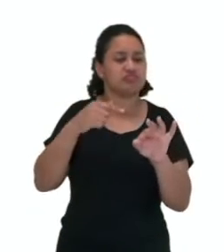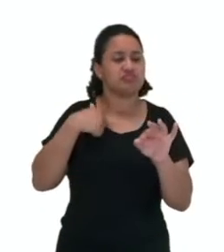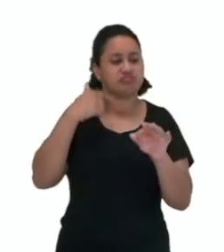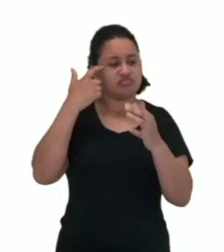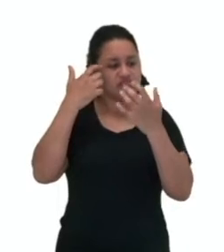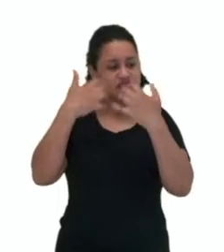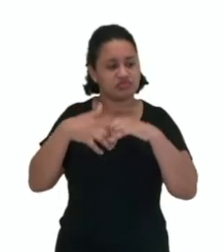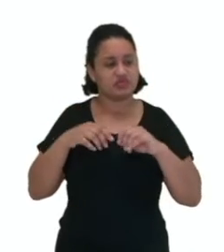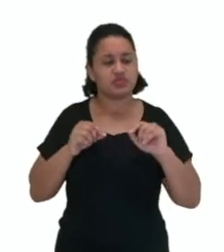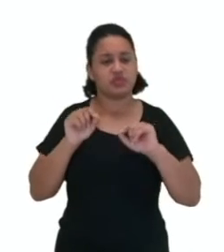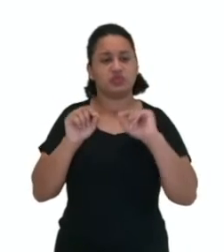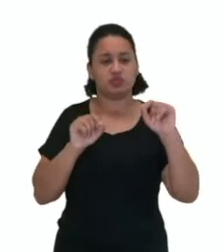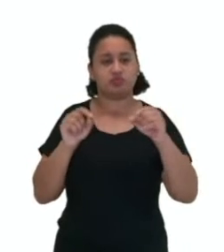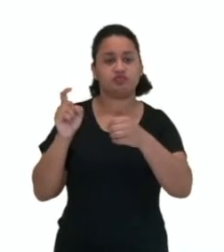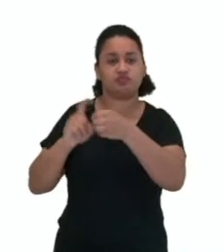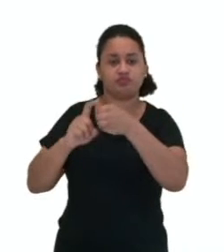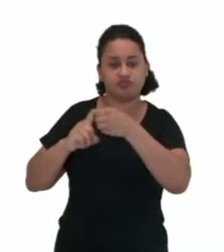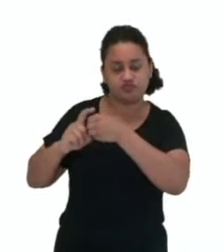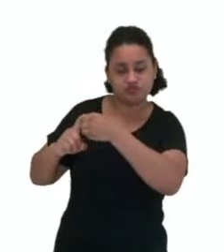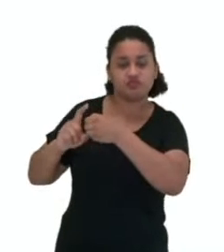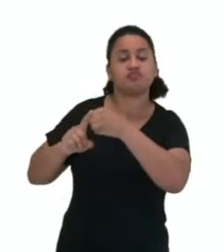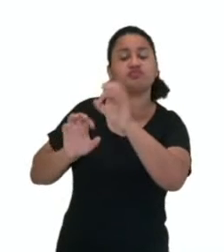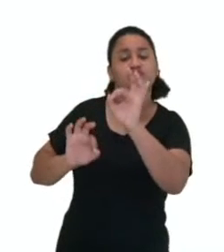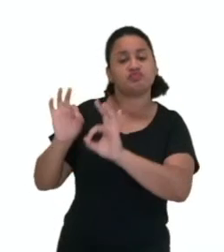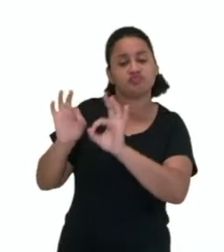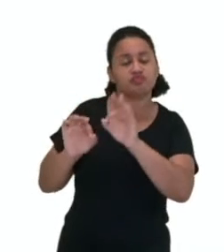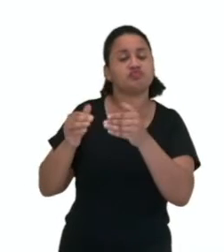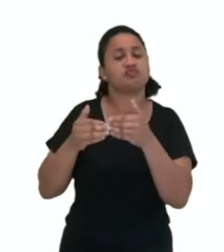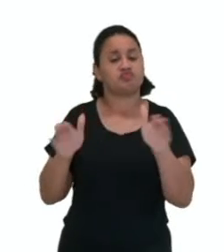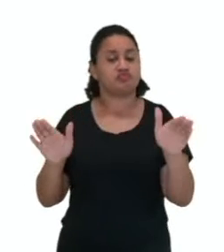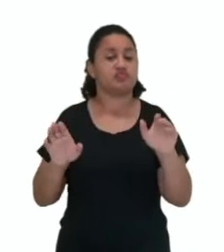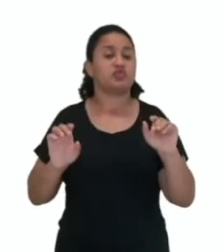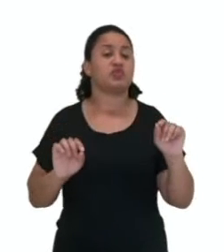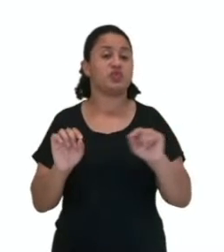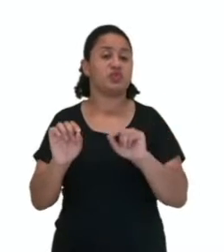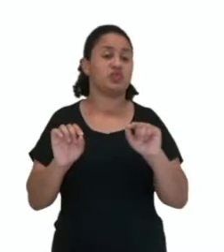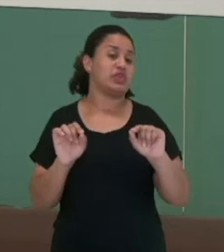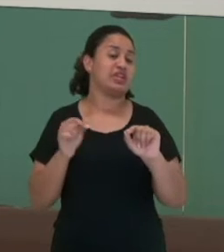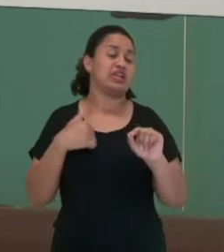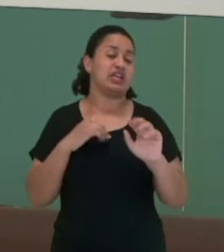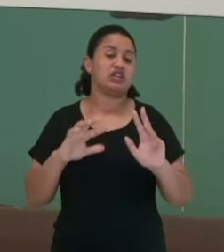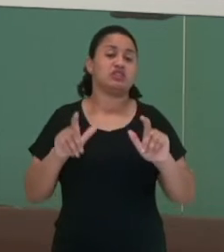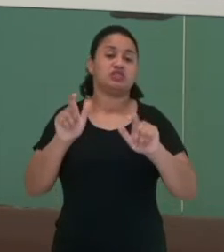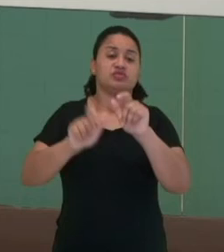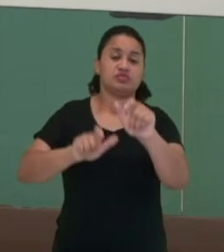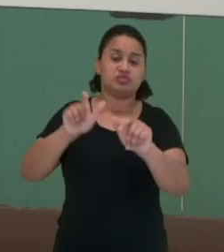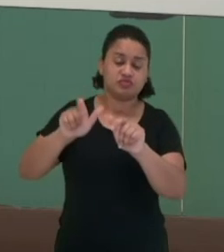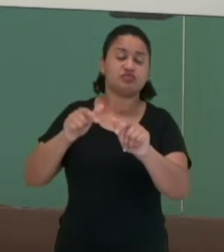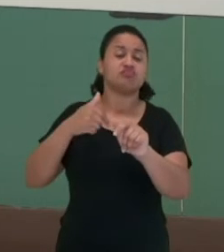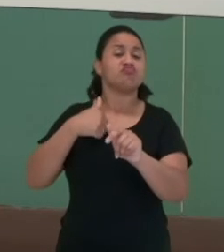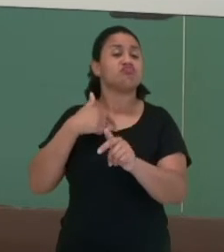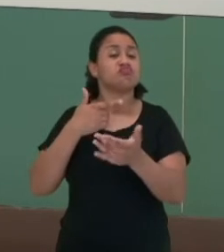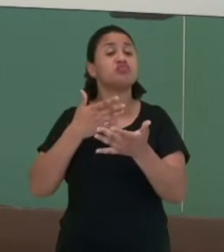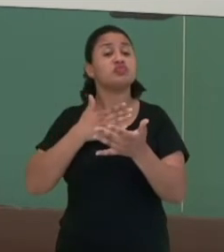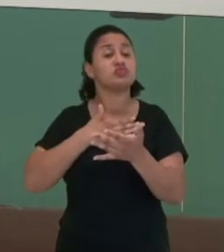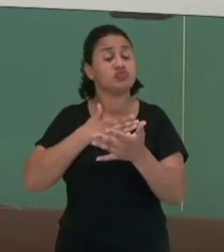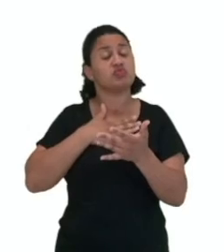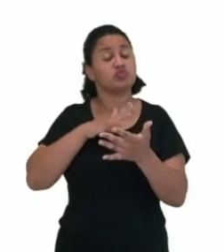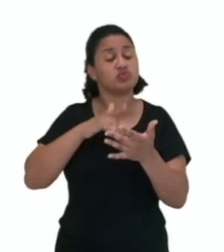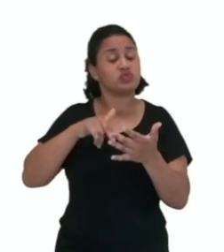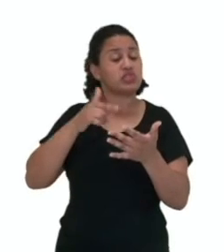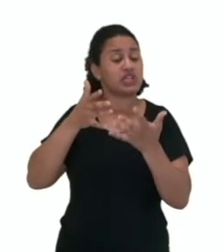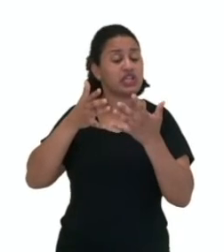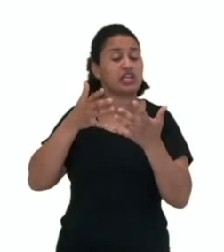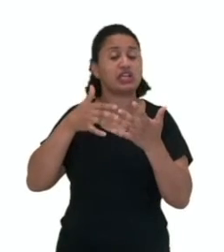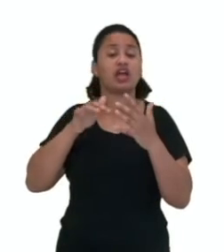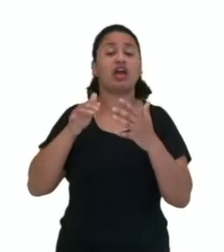pensarem. As cooperativas são organizações abertas a todas as pessoas aptas a usar os seus serviços